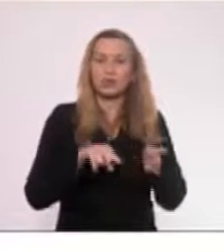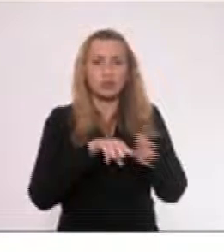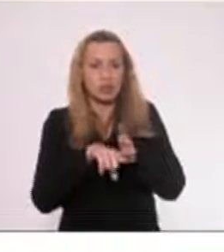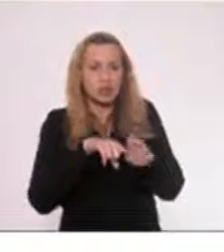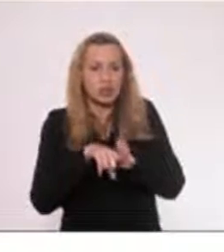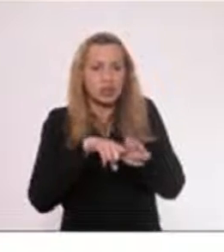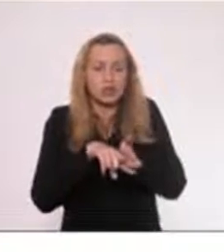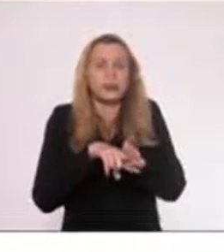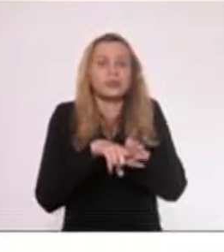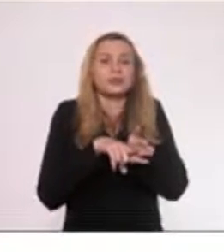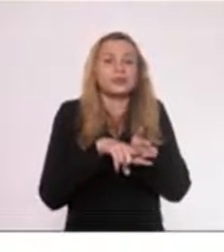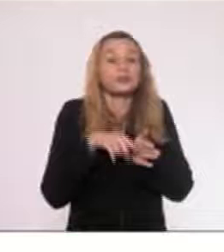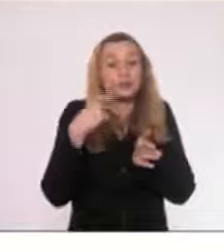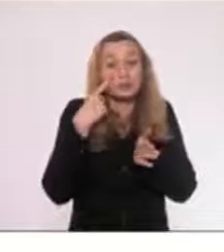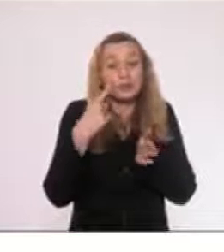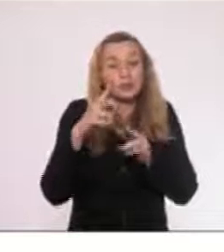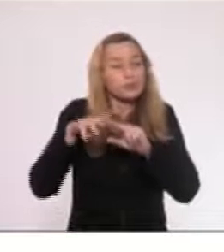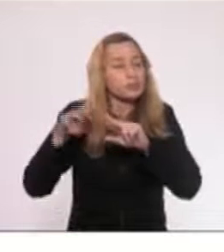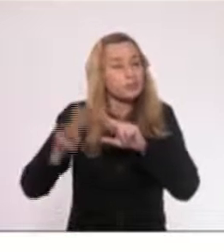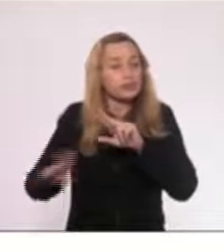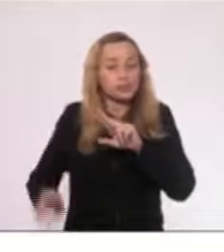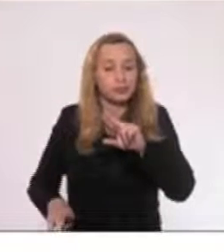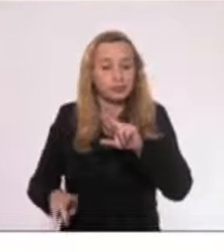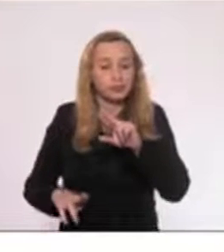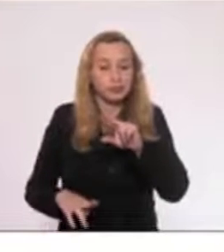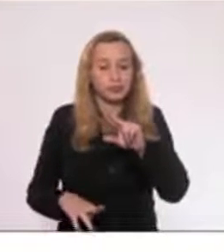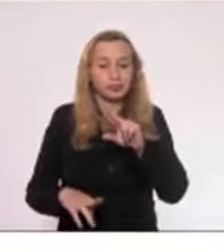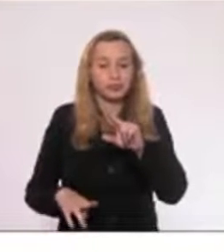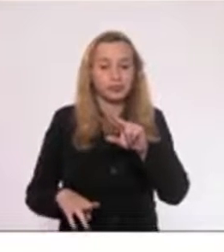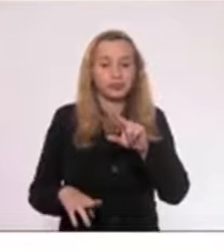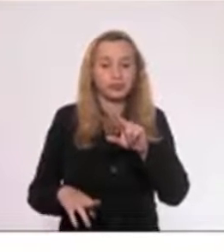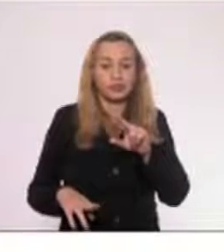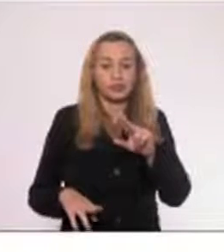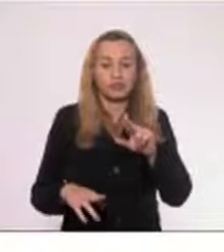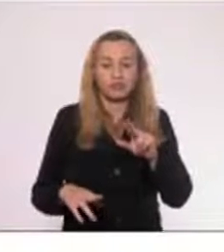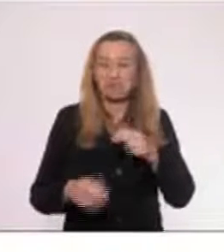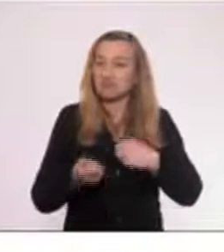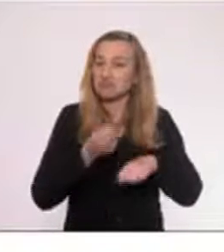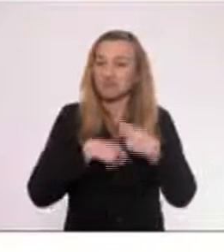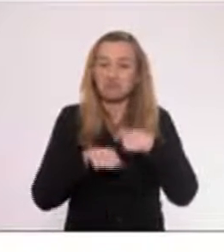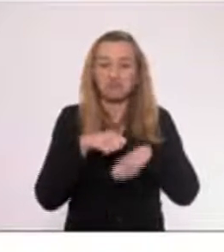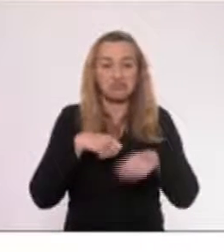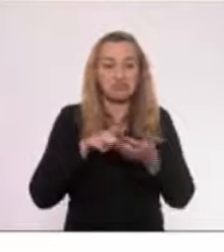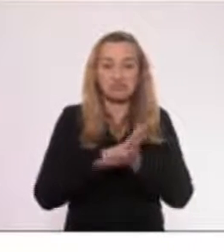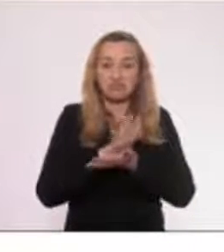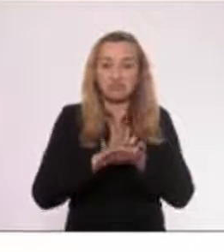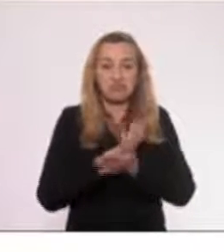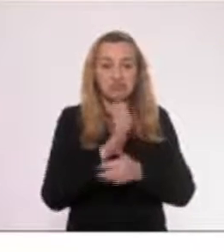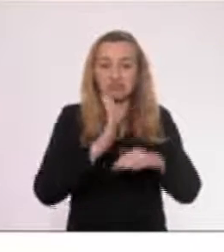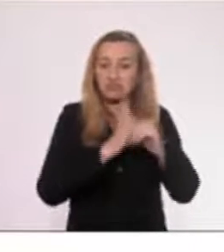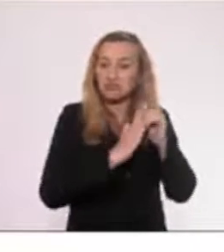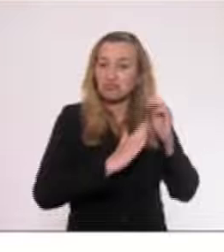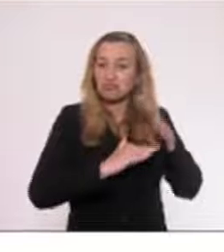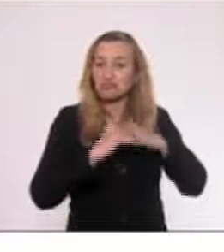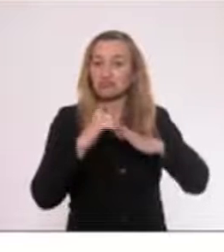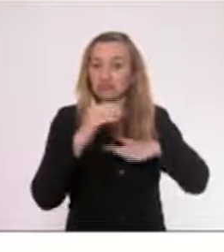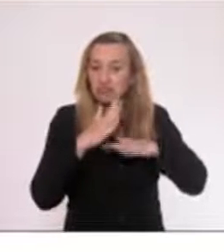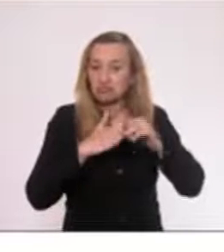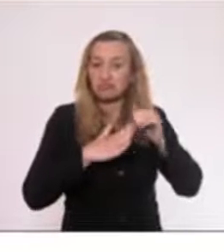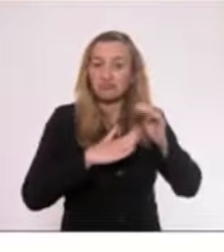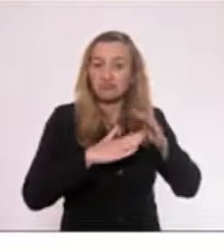pesquisa. Eu vejo uma UERJ que não tem o menor controle sobre aqueles profissionais que deveriam